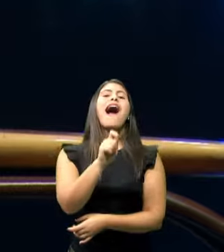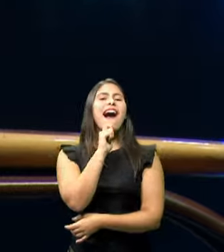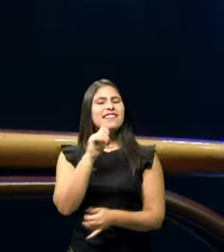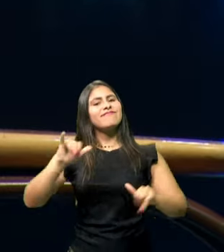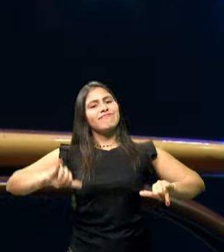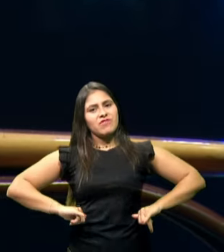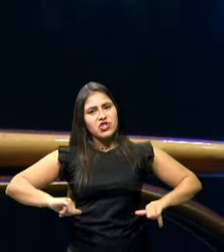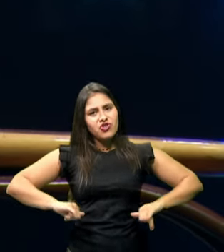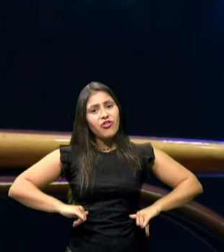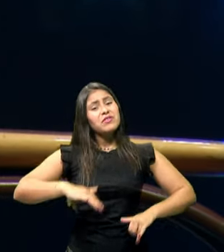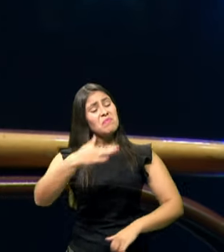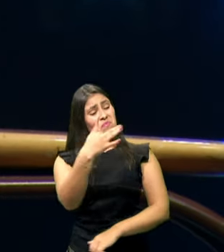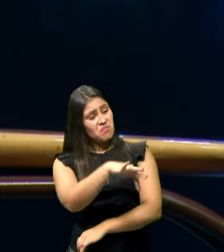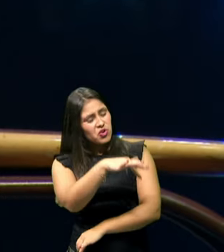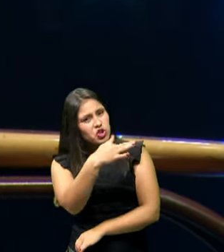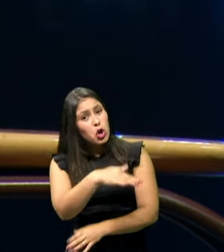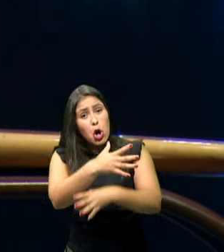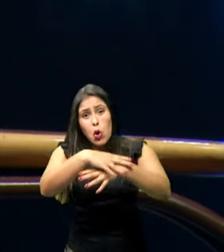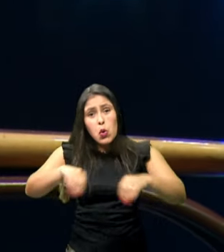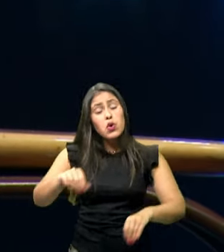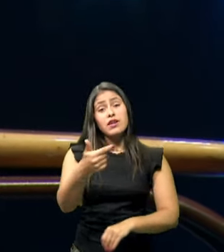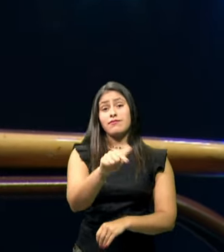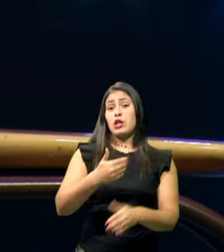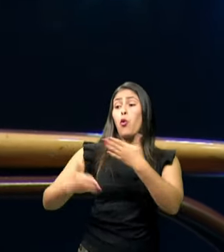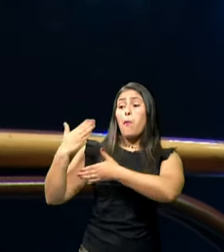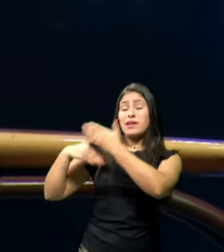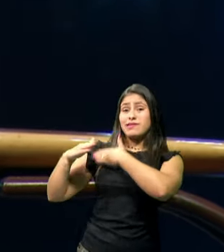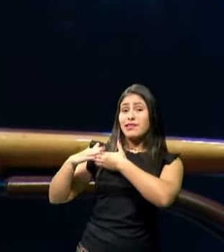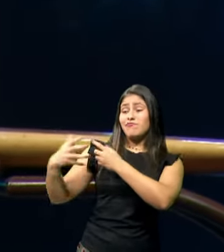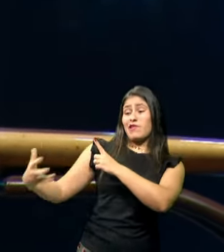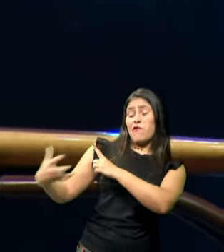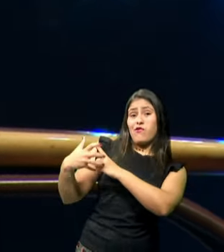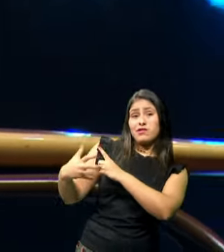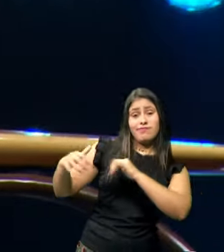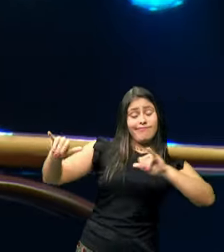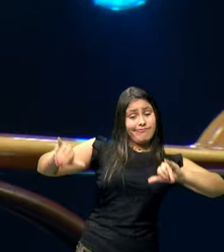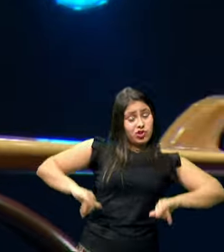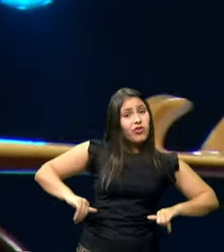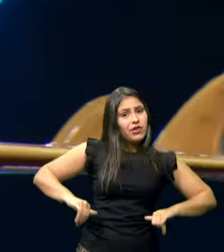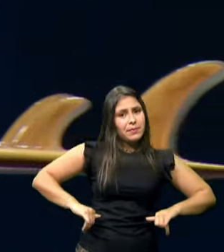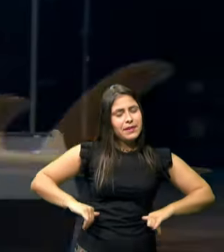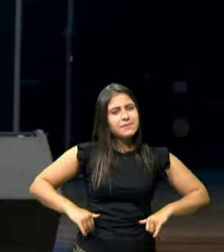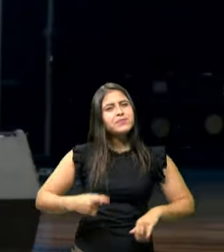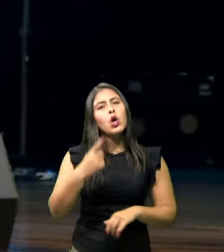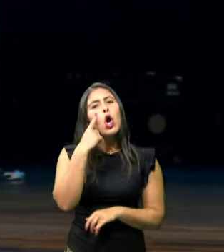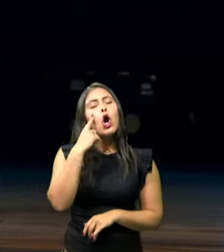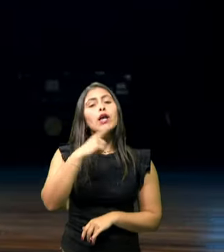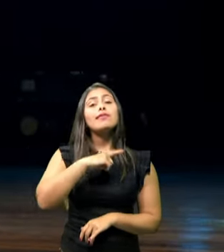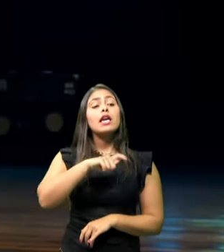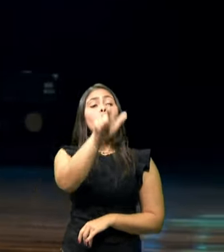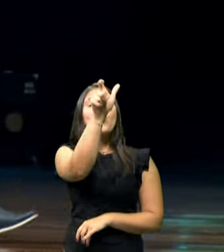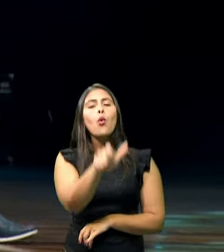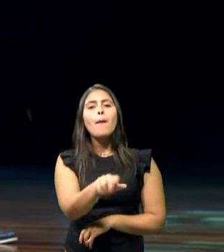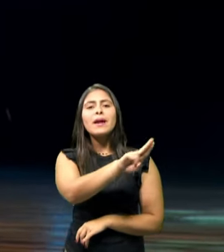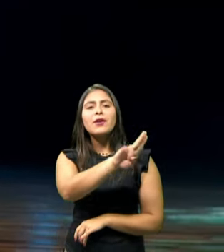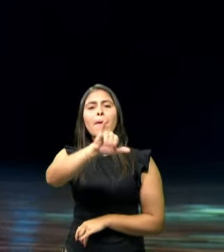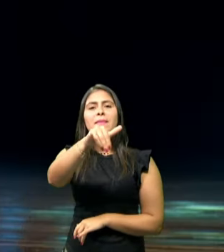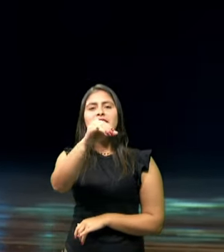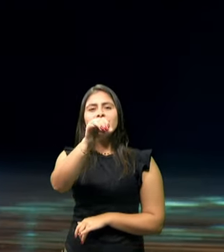ainda não tem cura, e o passado está fazendo mal. Eu vou pegar um personagem da Bíblia chamado